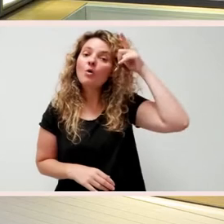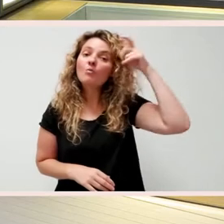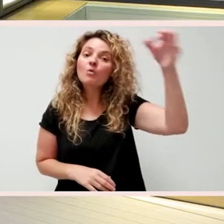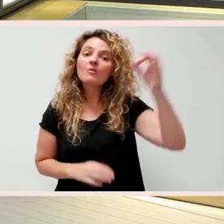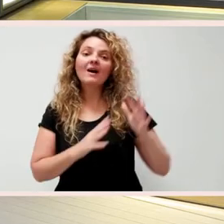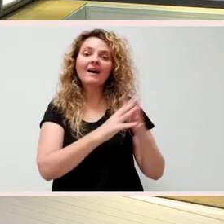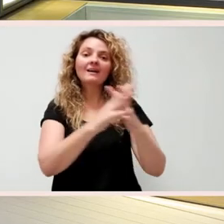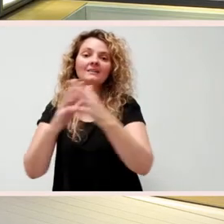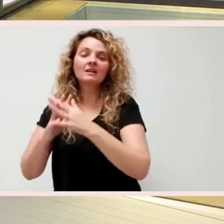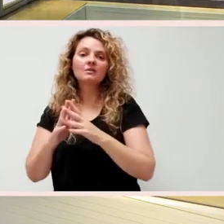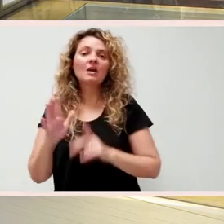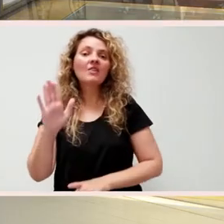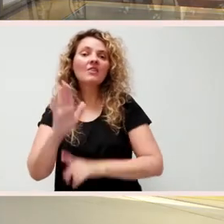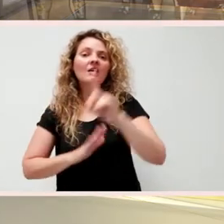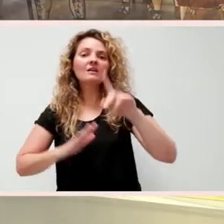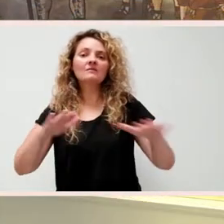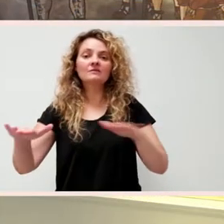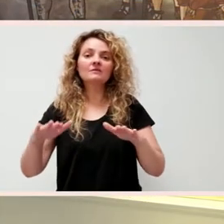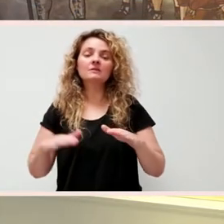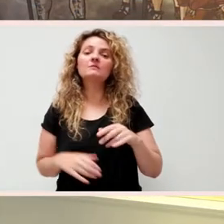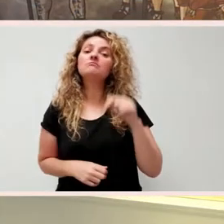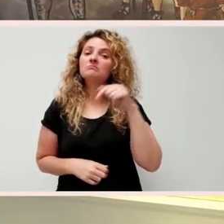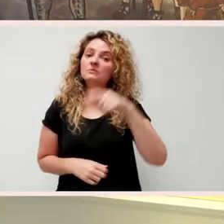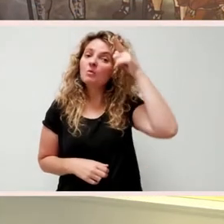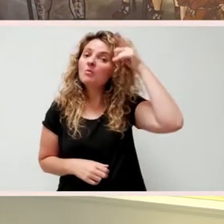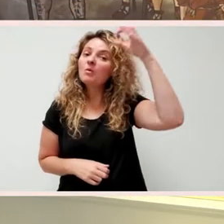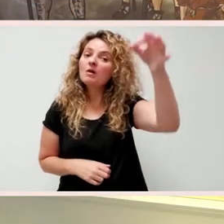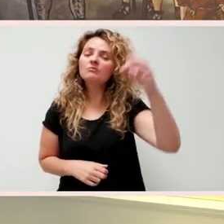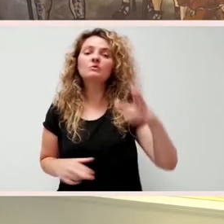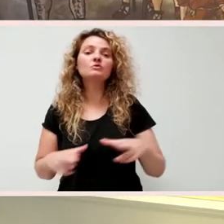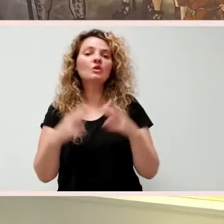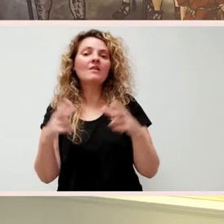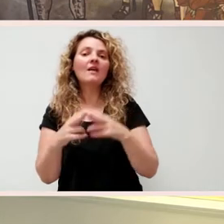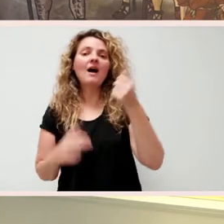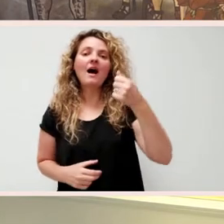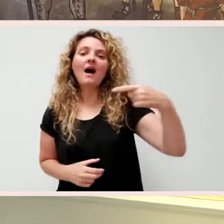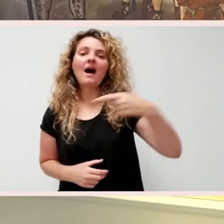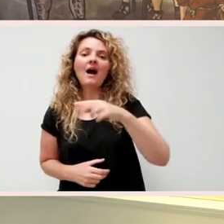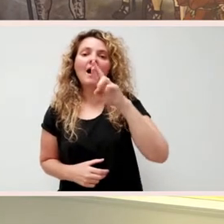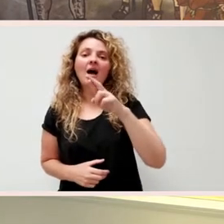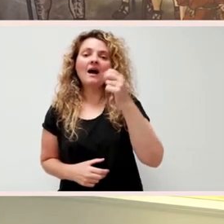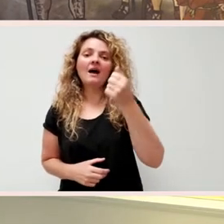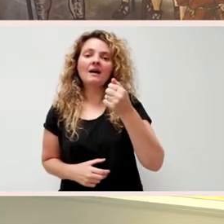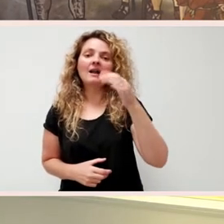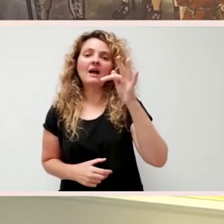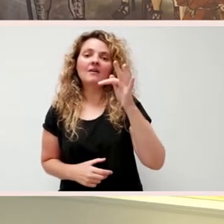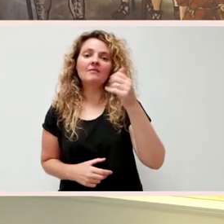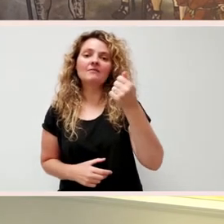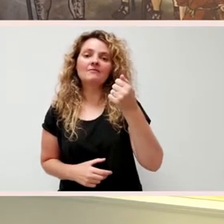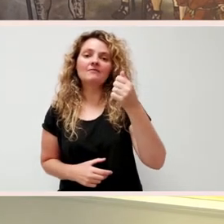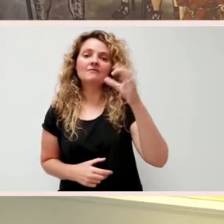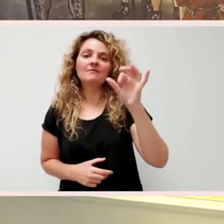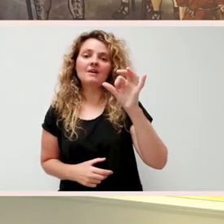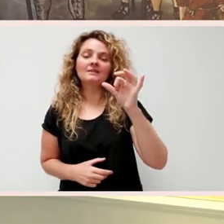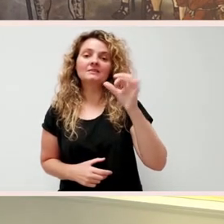tipo de actividades. Estes povos eran sociedades ágrafas que non nos deixaron bueno, pues, unha escritura para